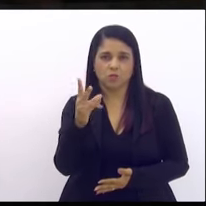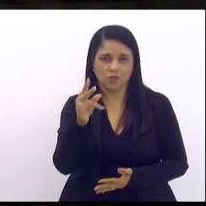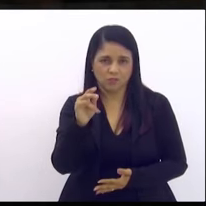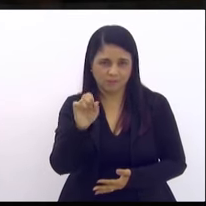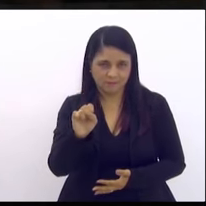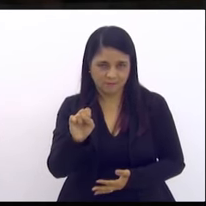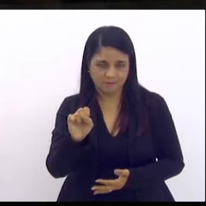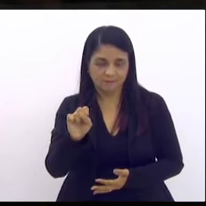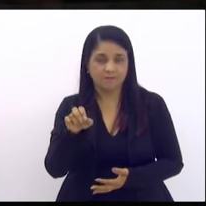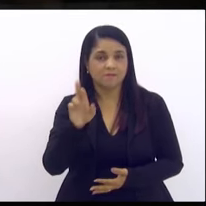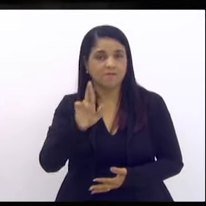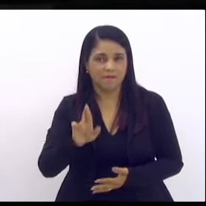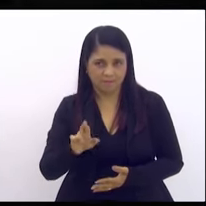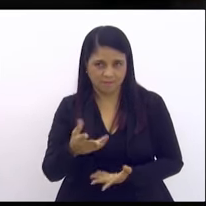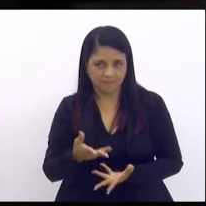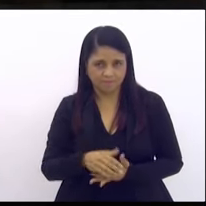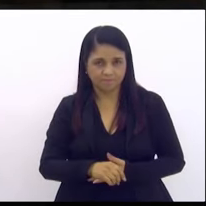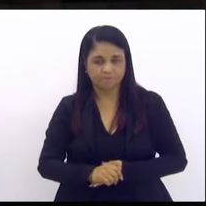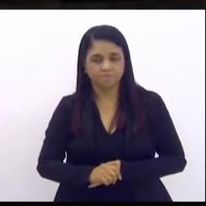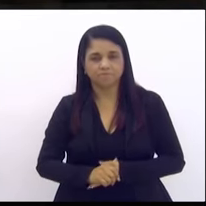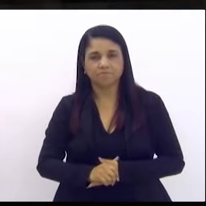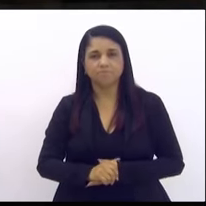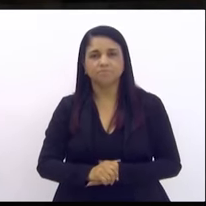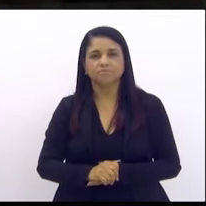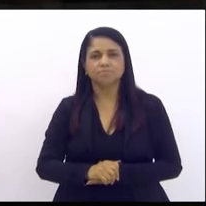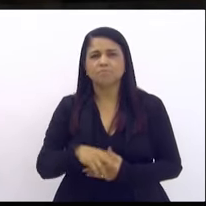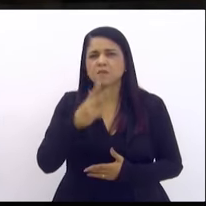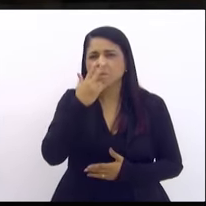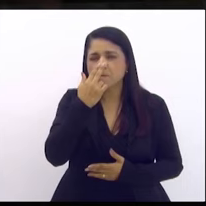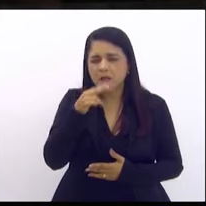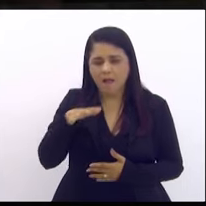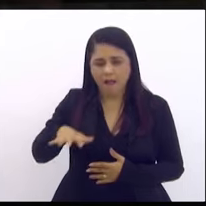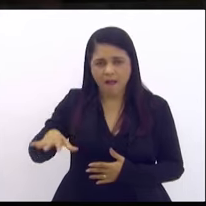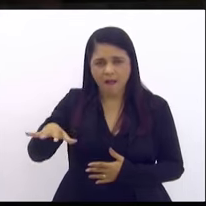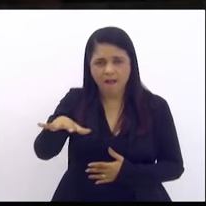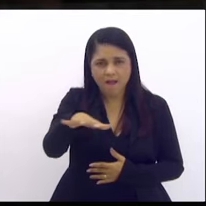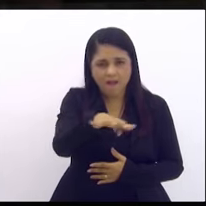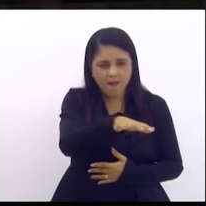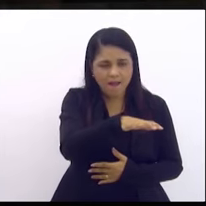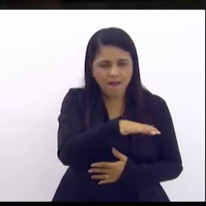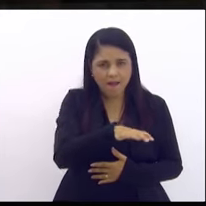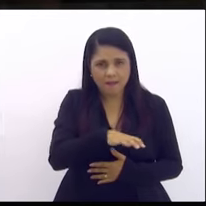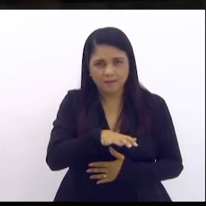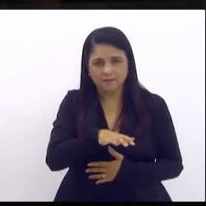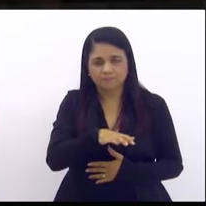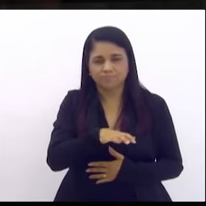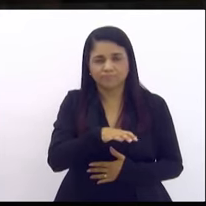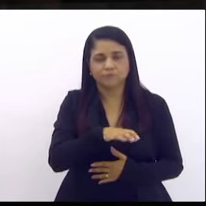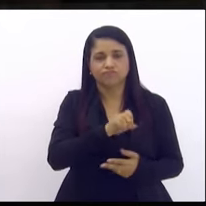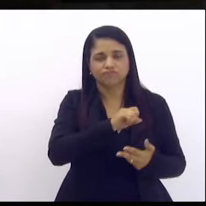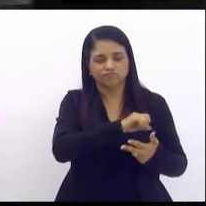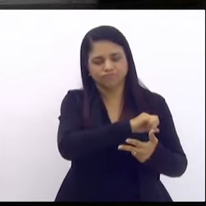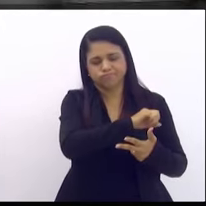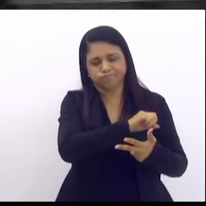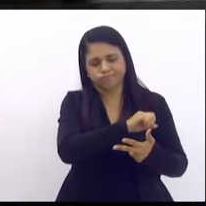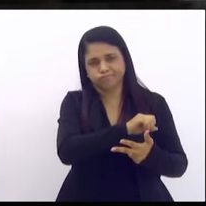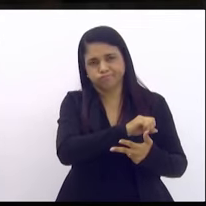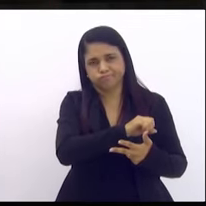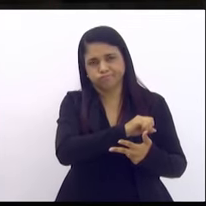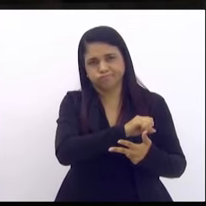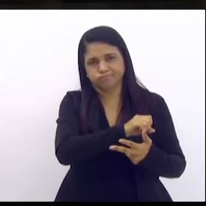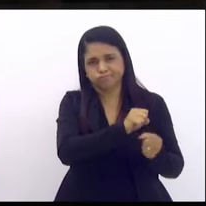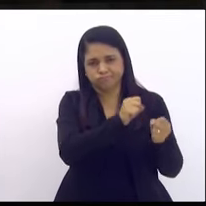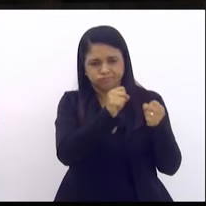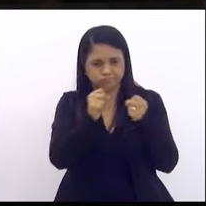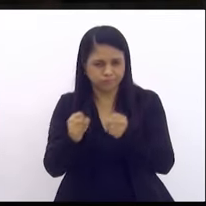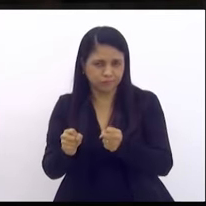e parece que muitas áreas dos mais diversos poderes inclusive do